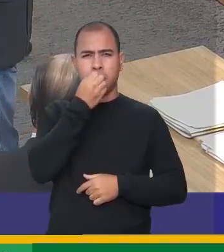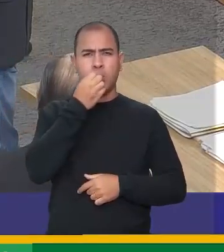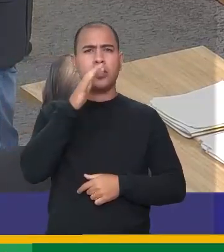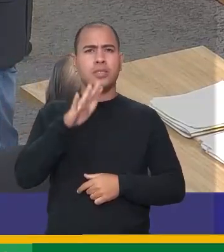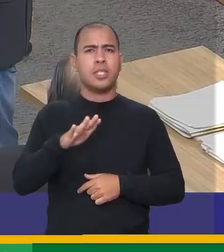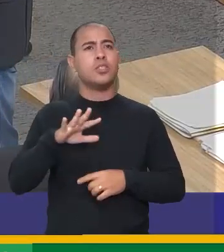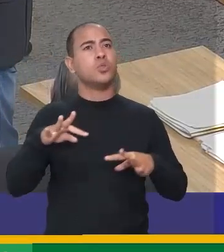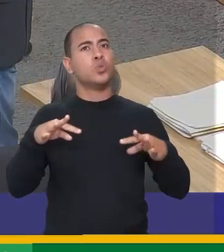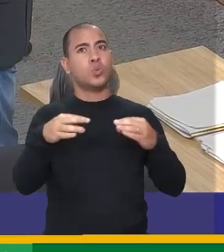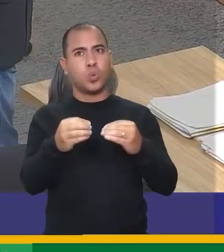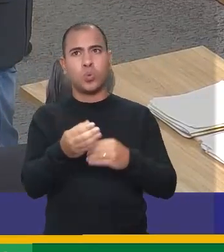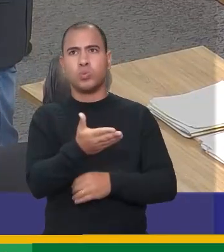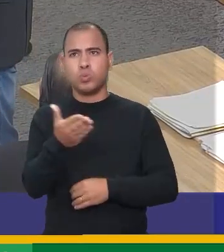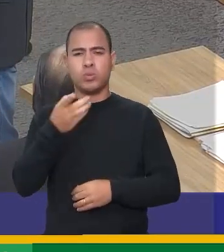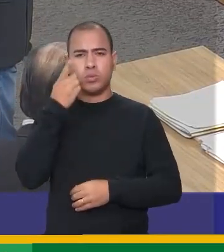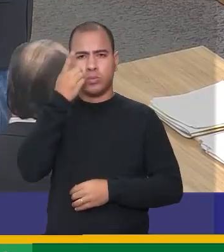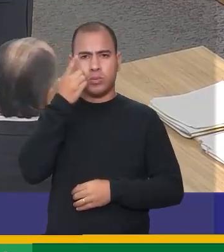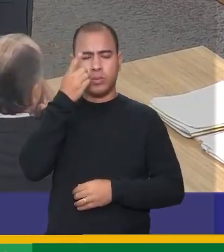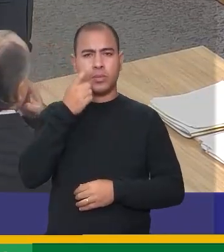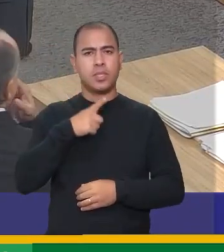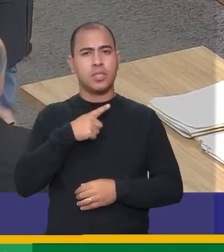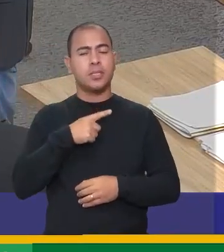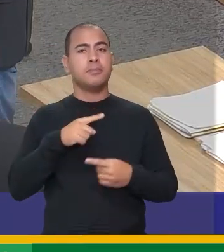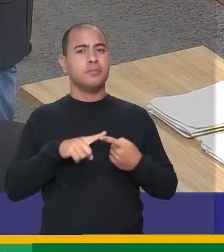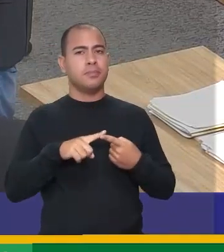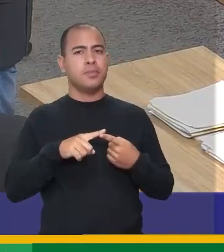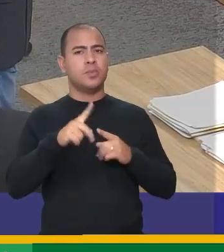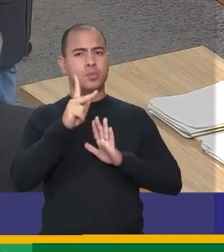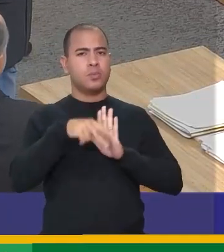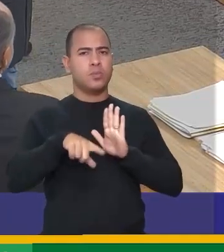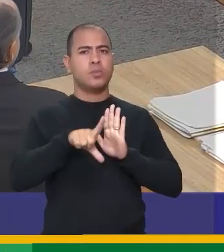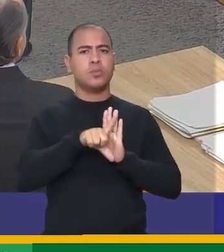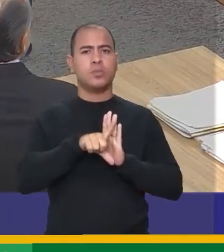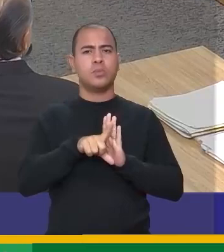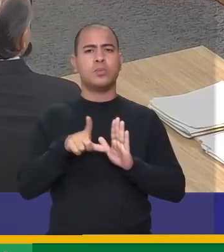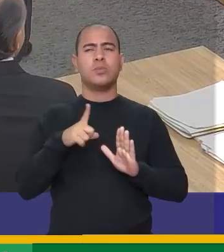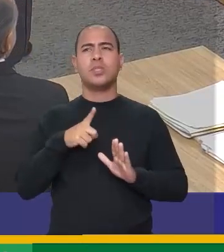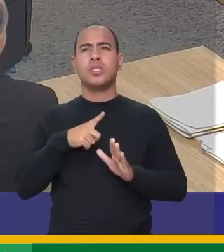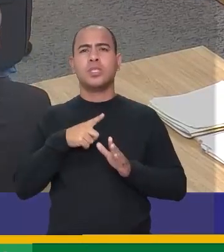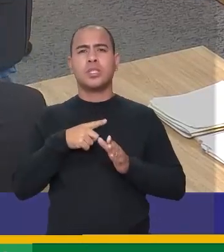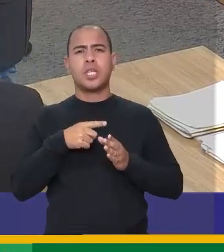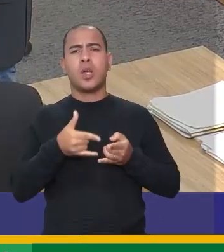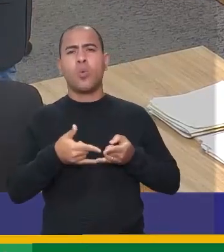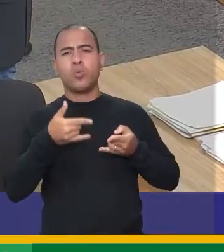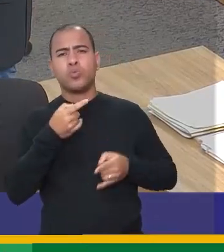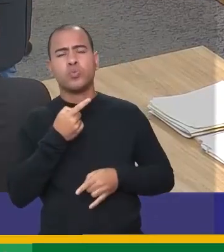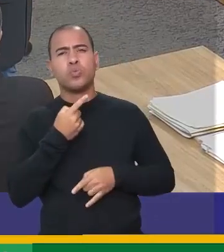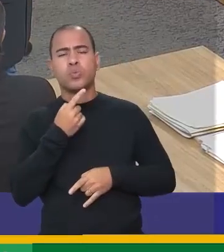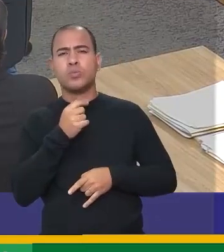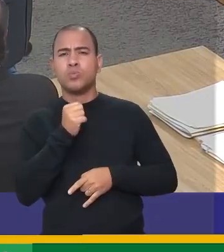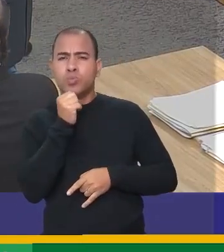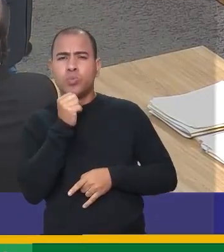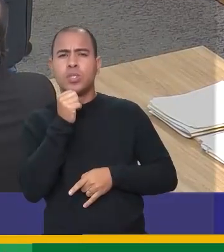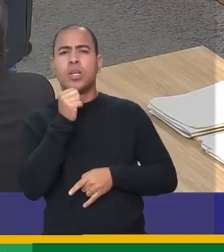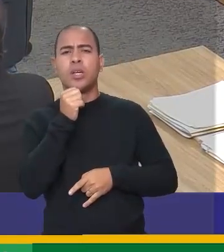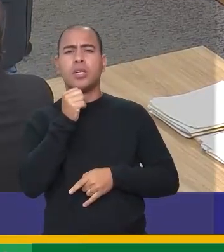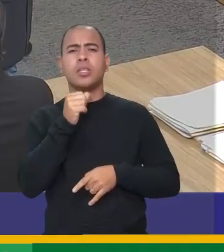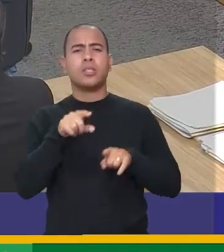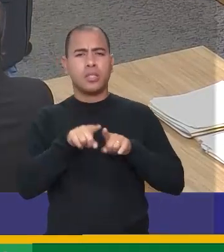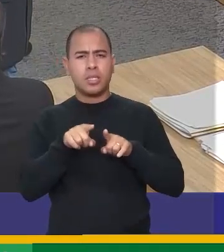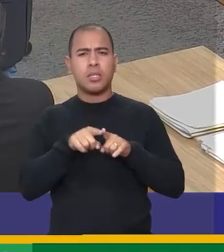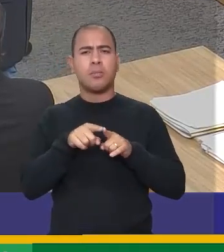Apresentou um projeto de lei que obriga a inclusão de absorventes femininos fraldas infantis e